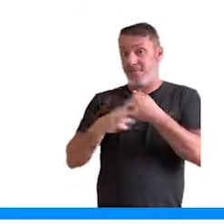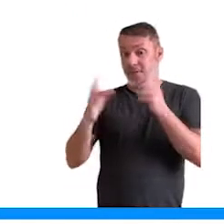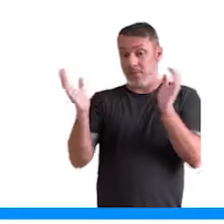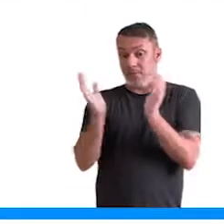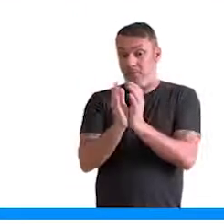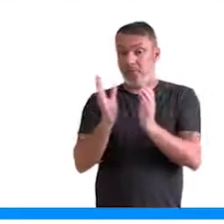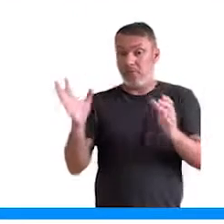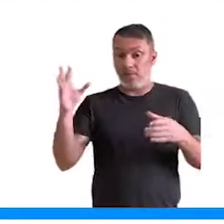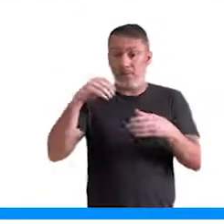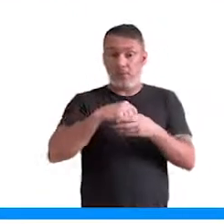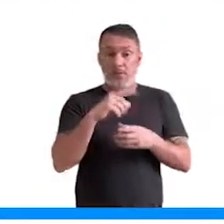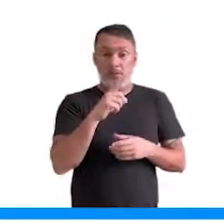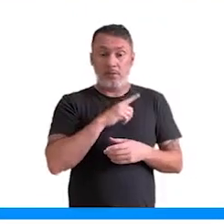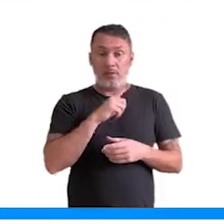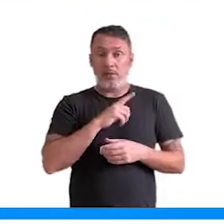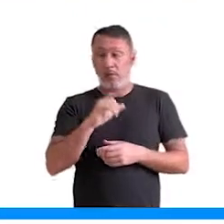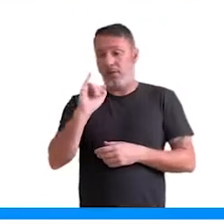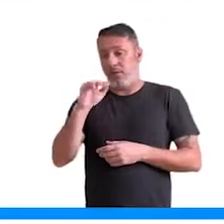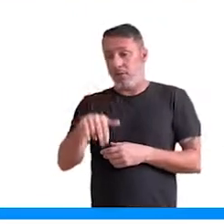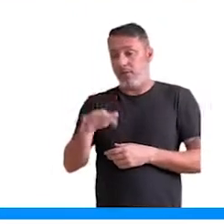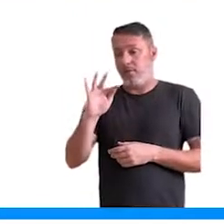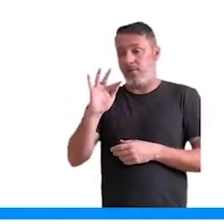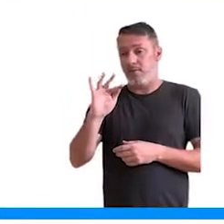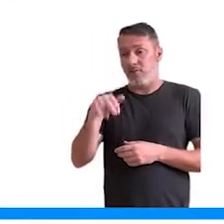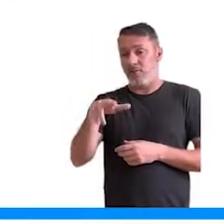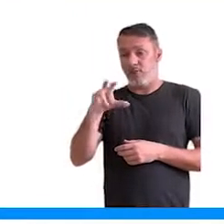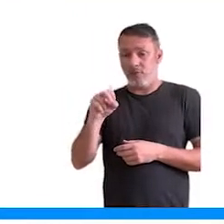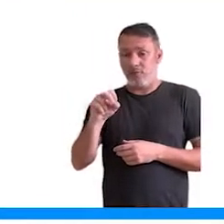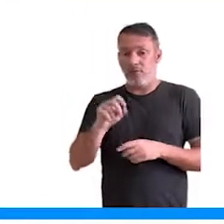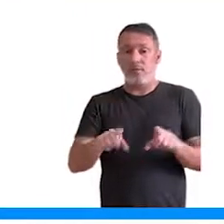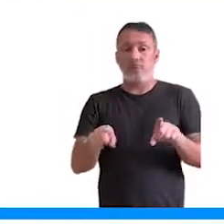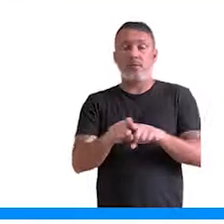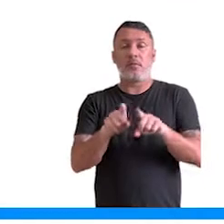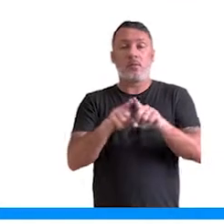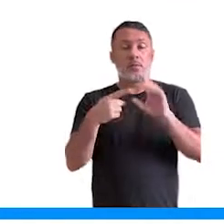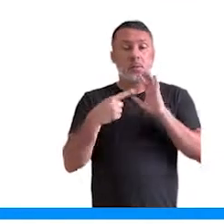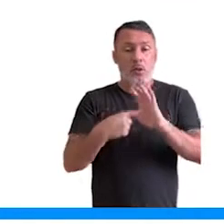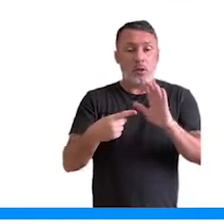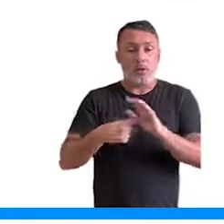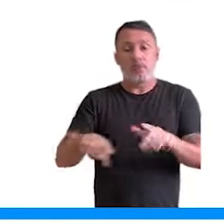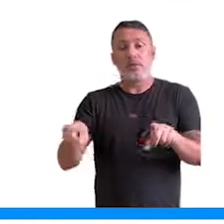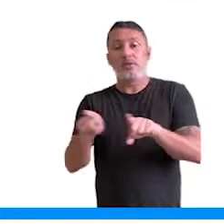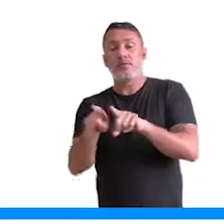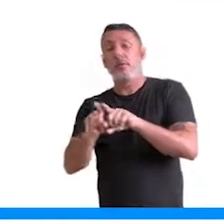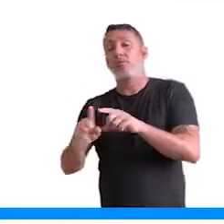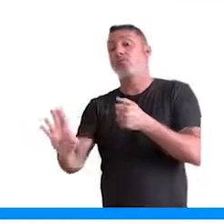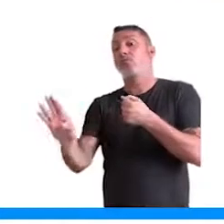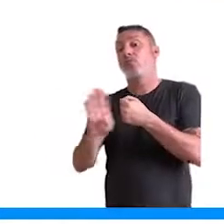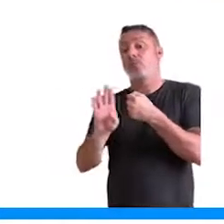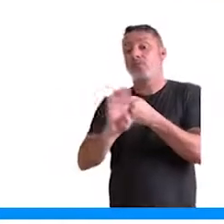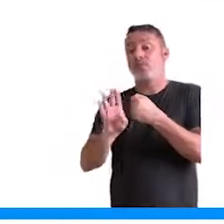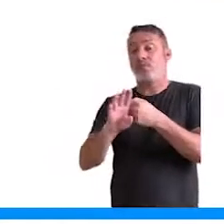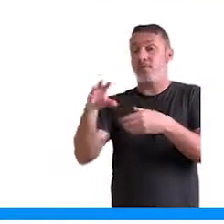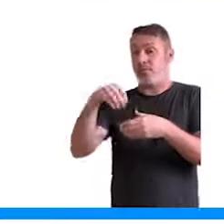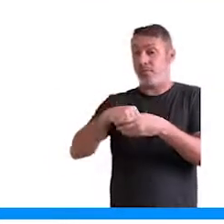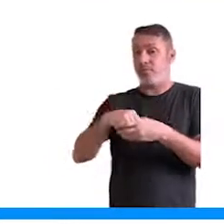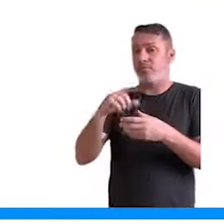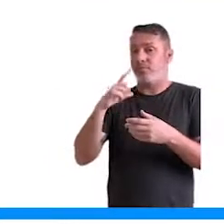partir do infinitivo, presente de indicativo e presente de subjuntivo. Então os verbos em